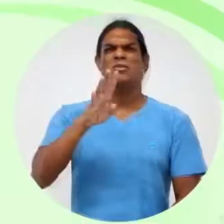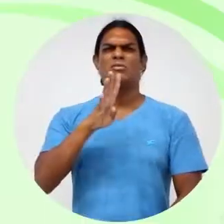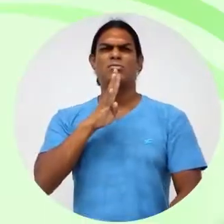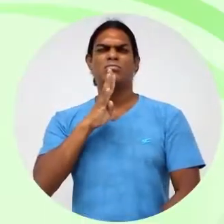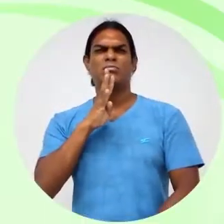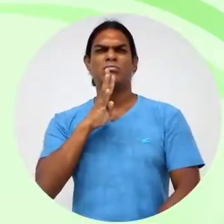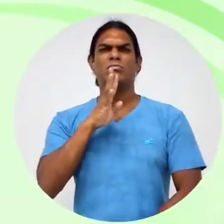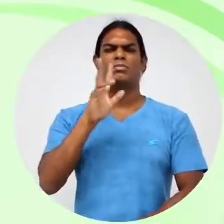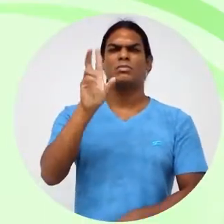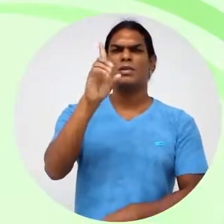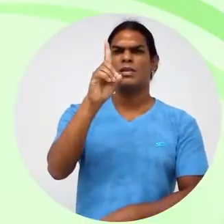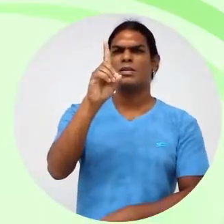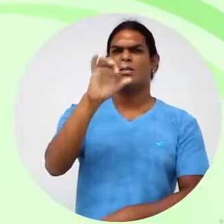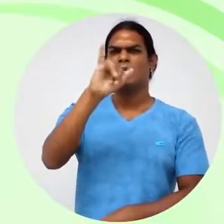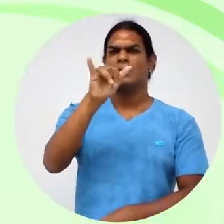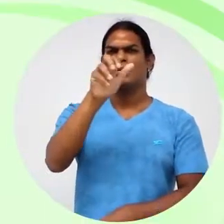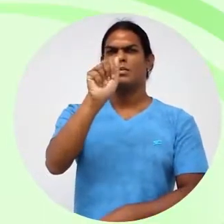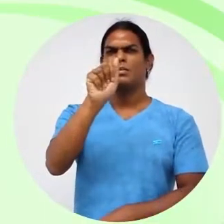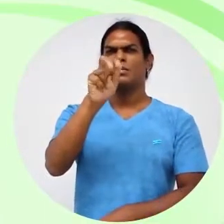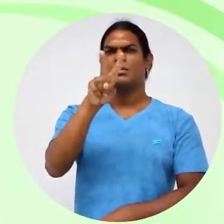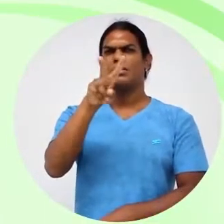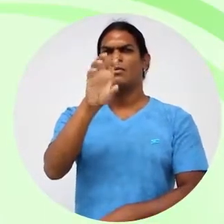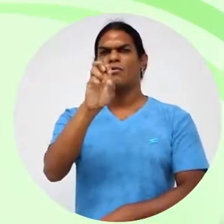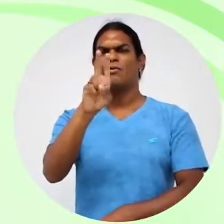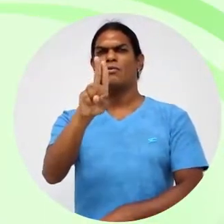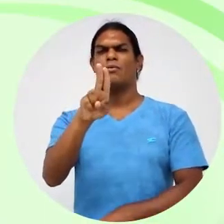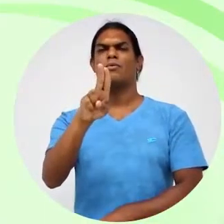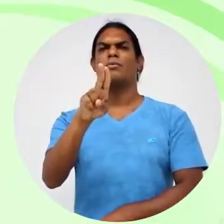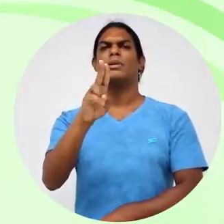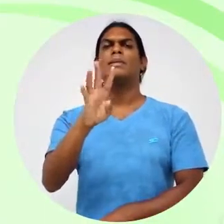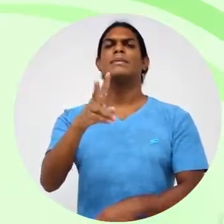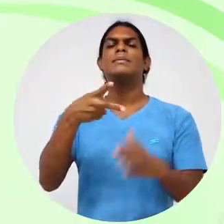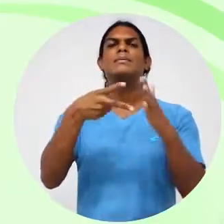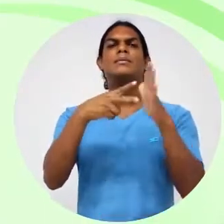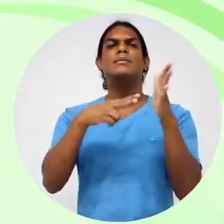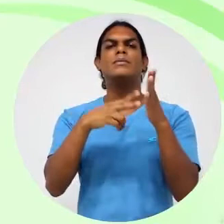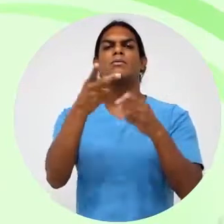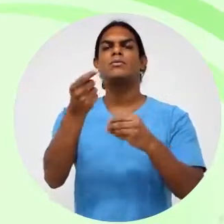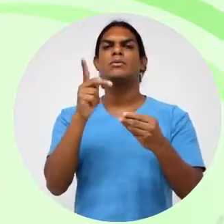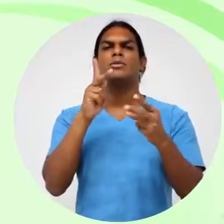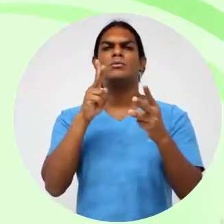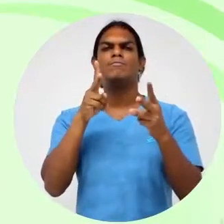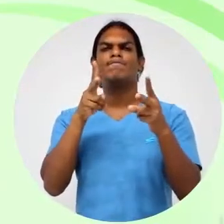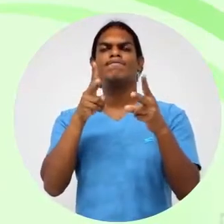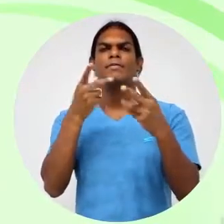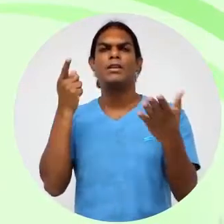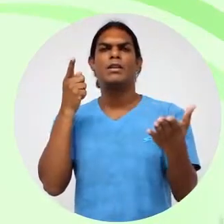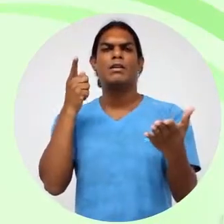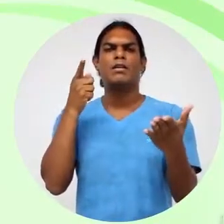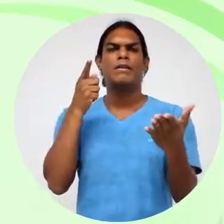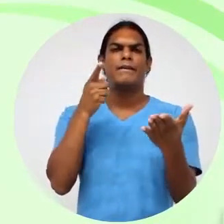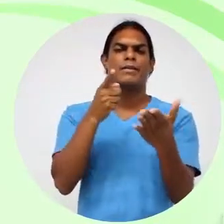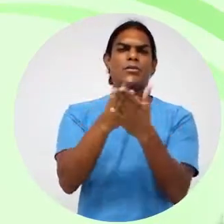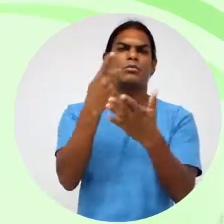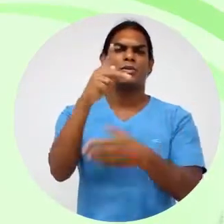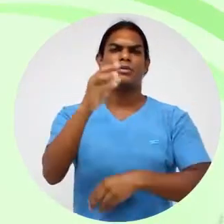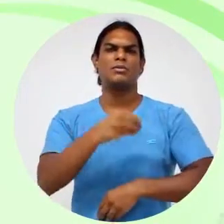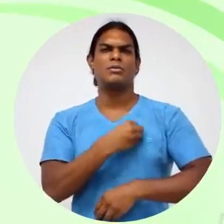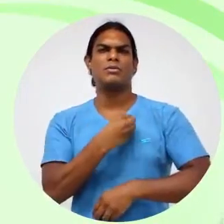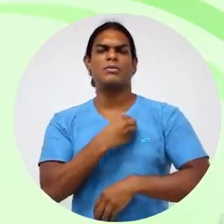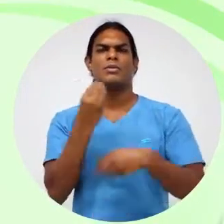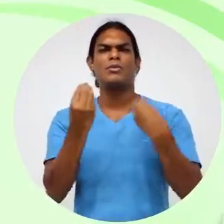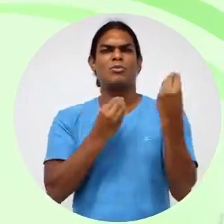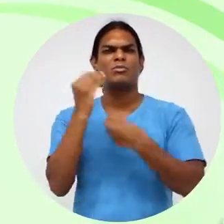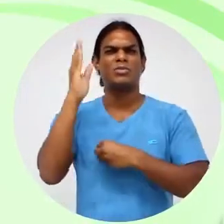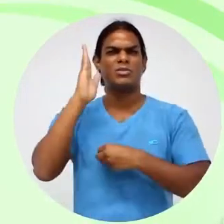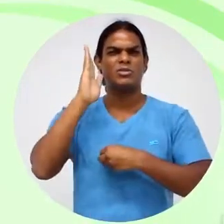ouviu falar nessa expressão? É uma expressão em francês que significa quando a gente se depara com determinada cena, é como se a gente